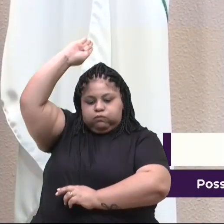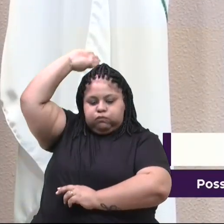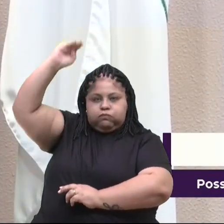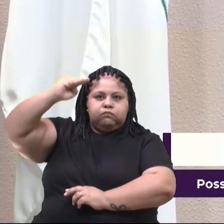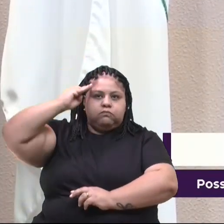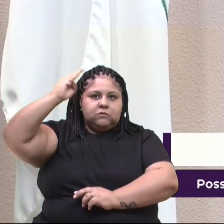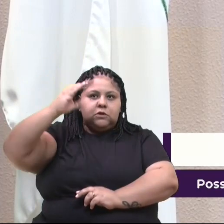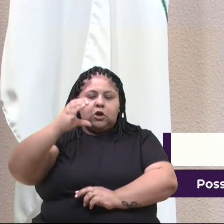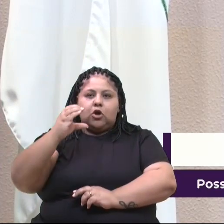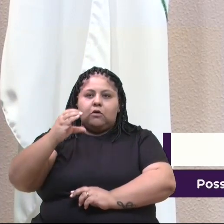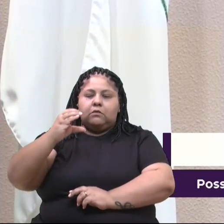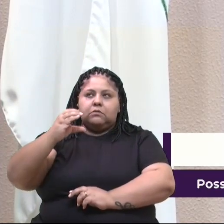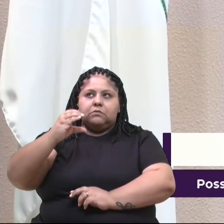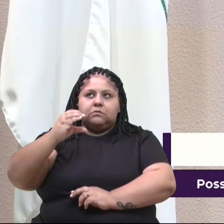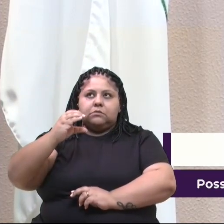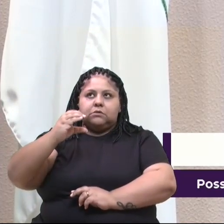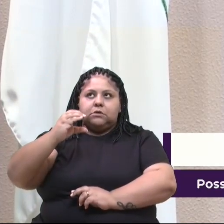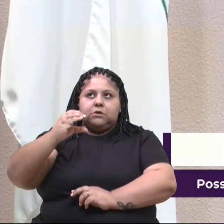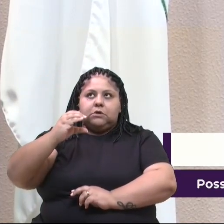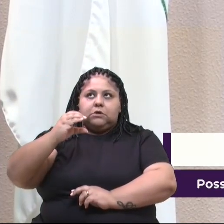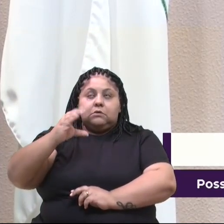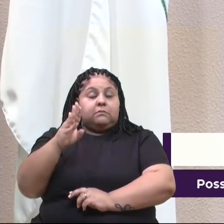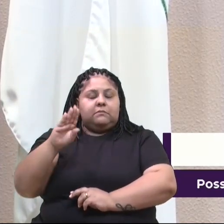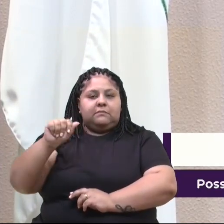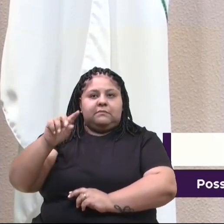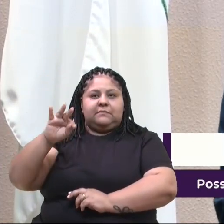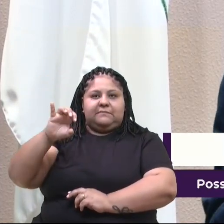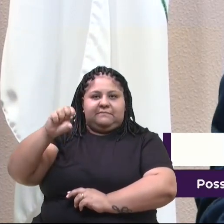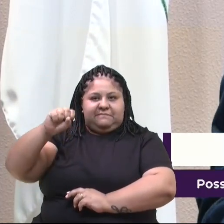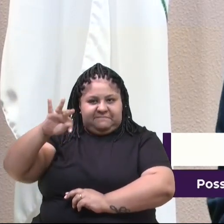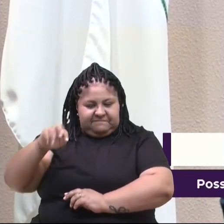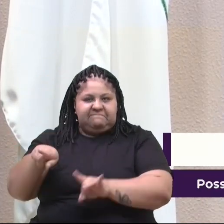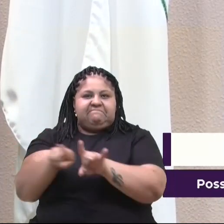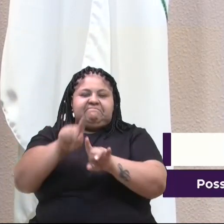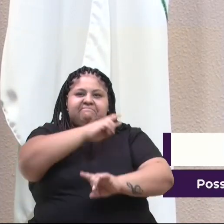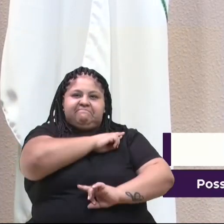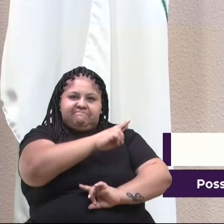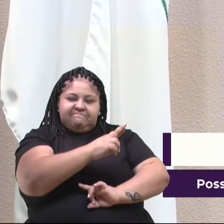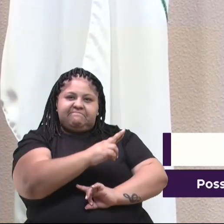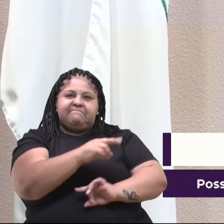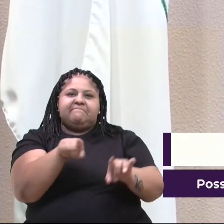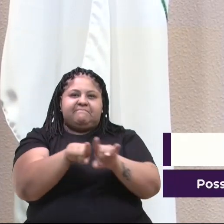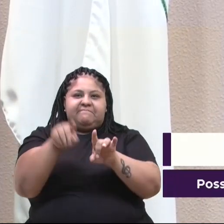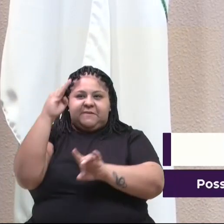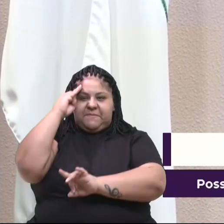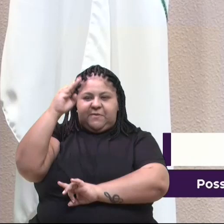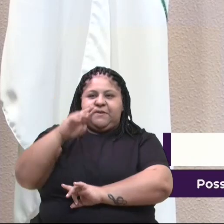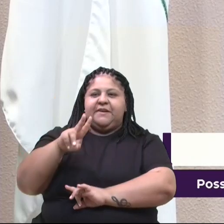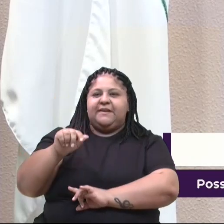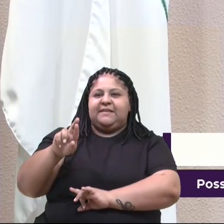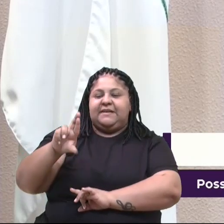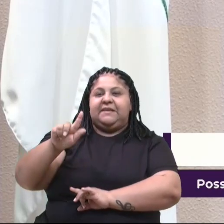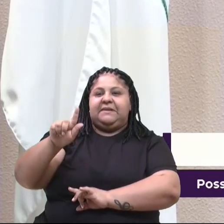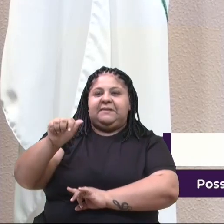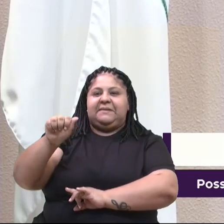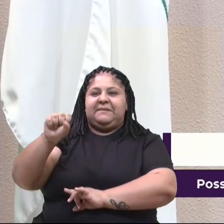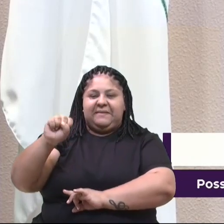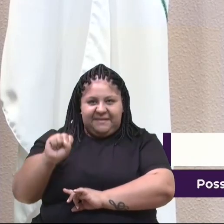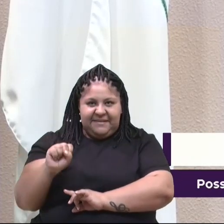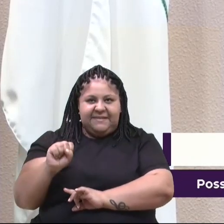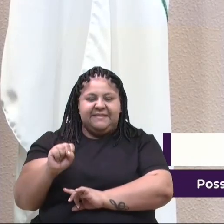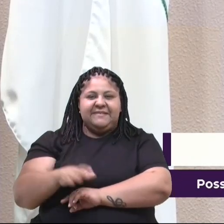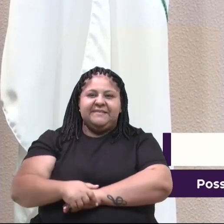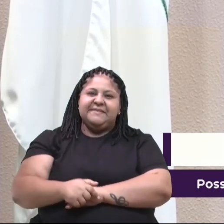Coronel Batista, e representando o 12º BPM, Coronel Vargas.